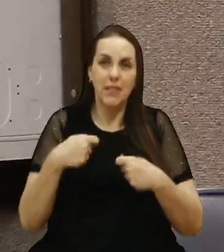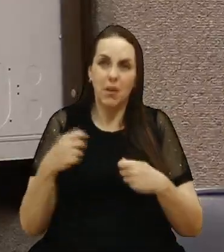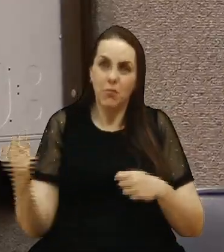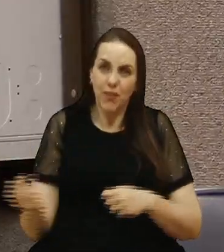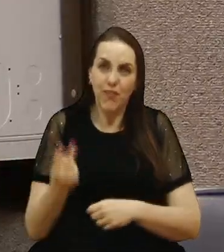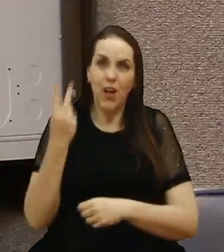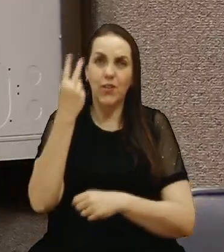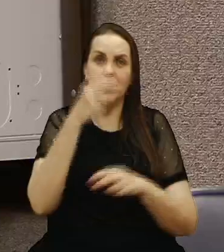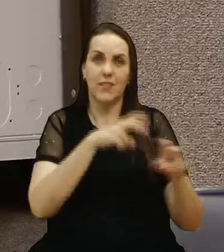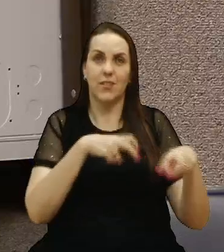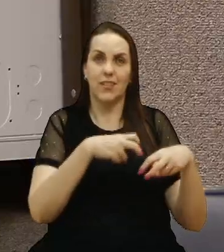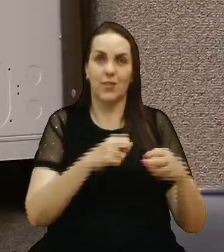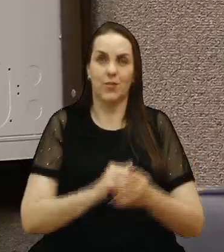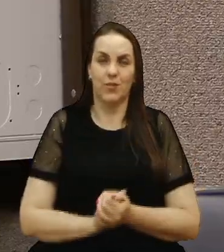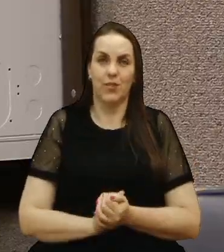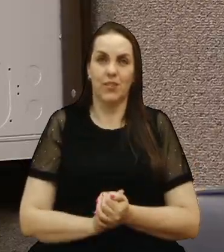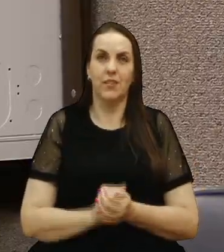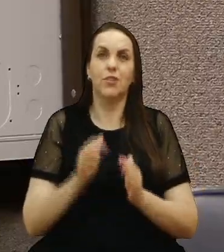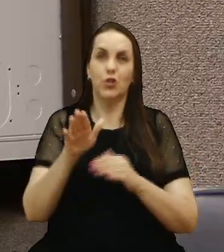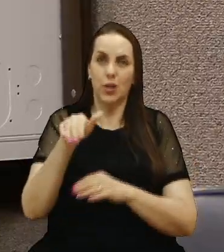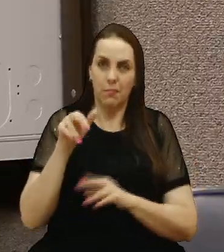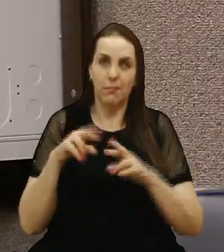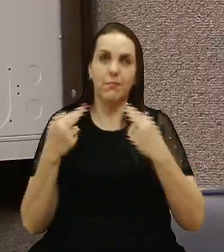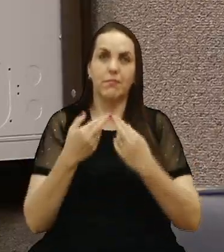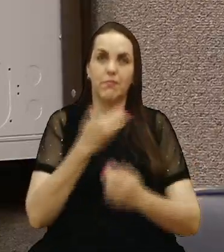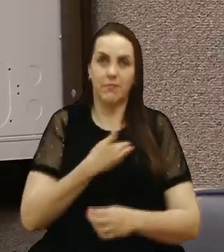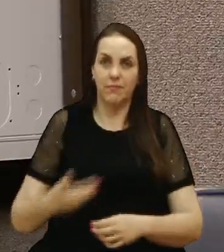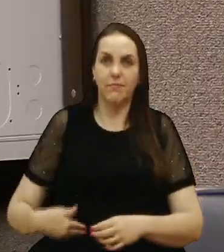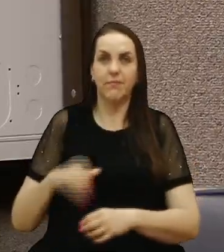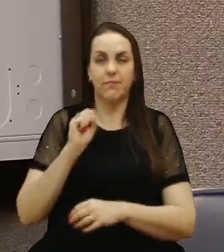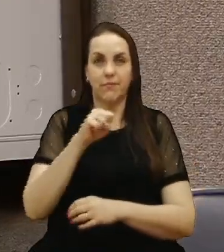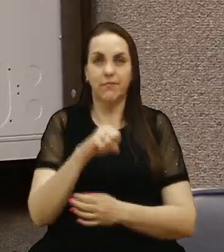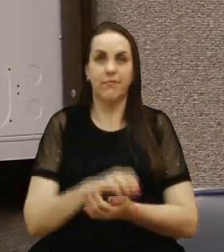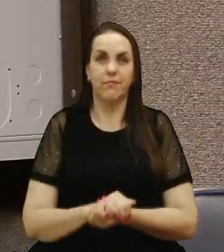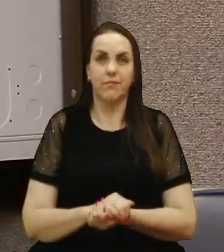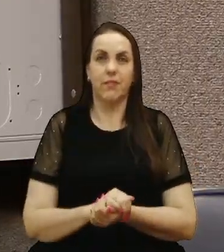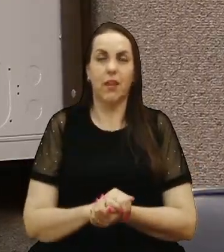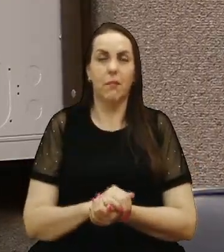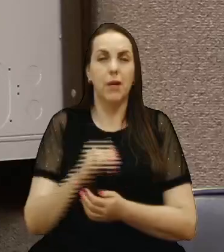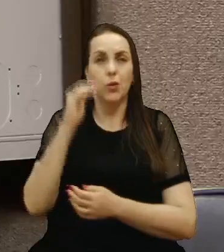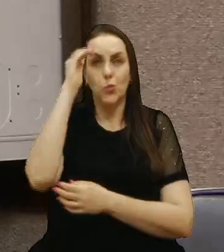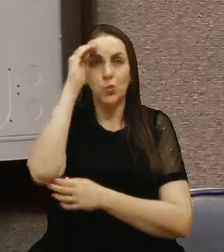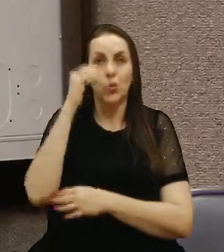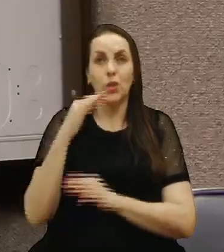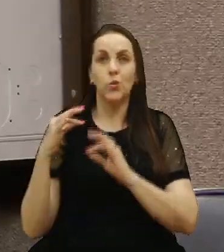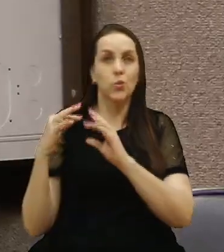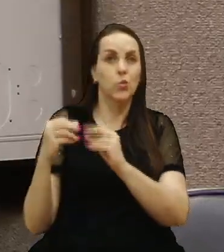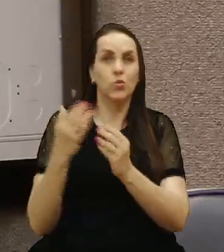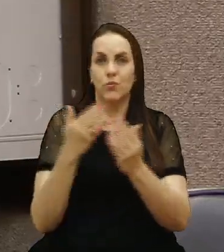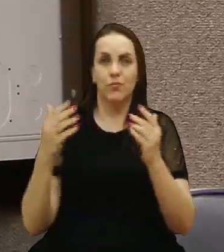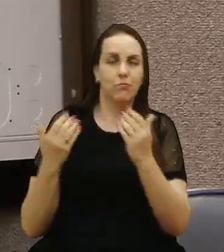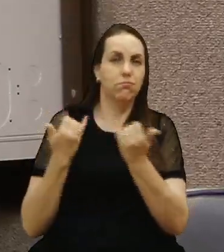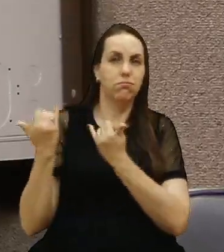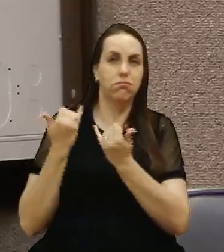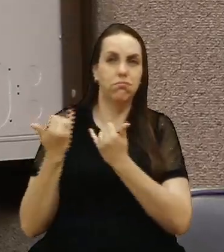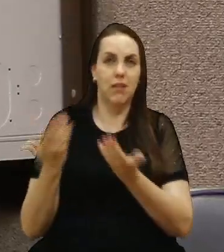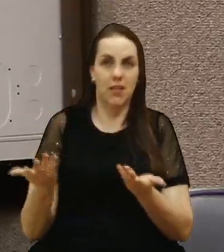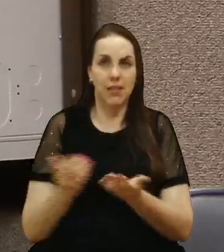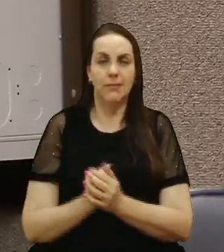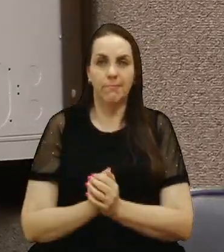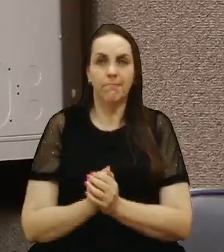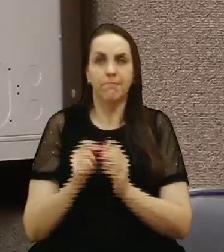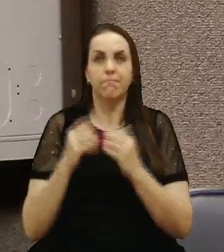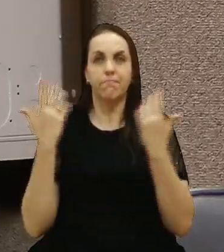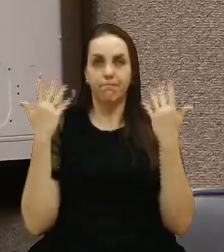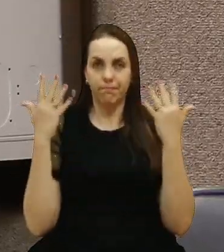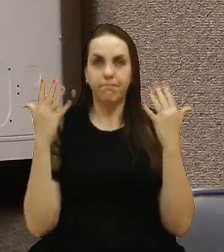agricultores. Vamos chamar uma audiência pública na sequência para escutar deles isso, Sandro. Mas,